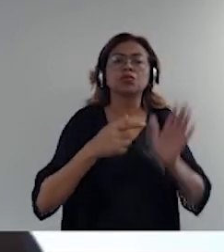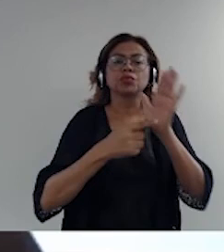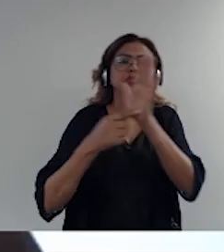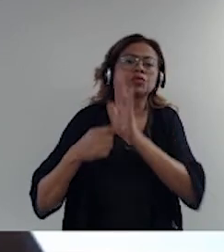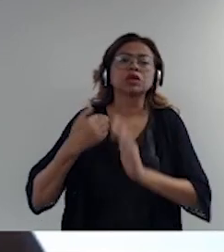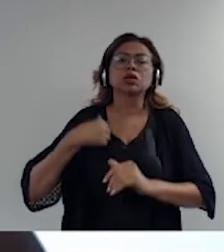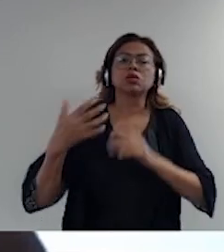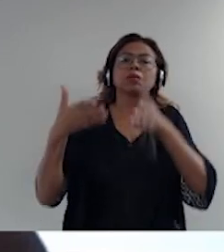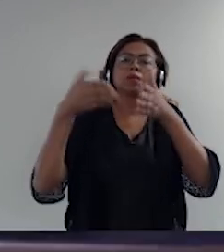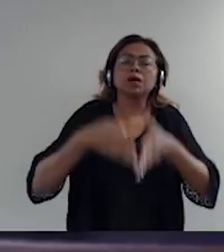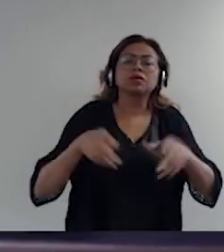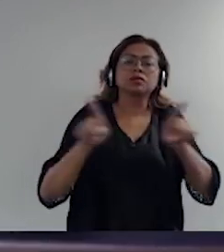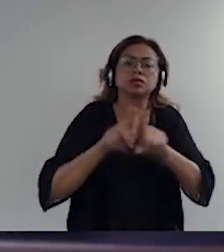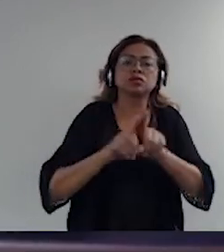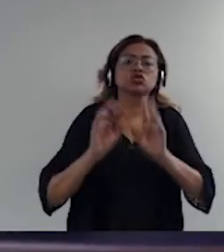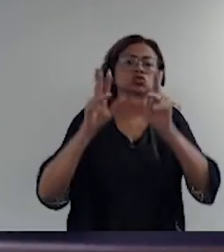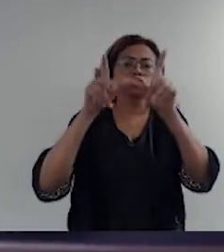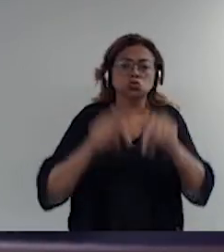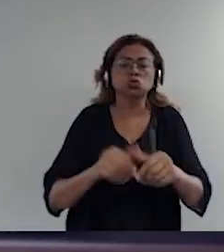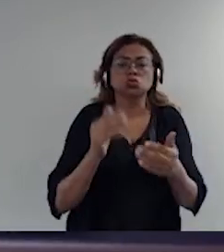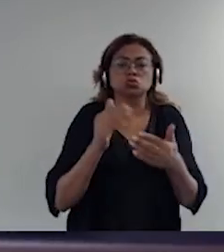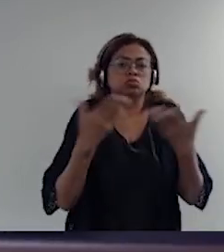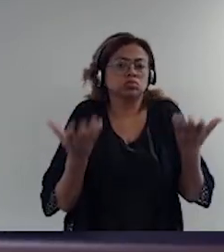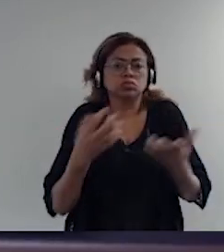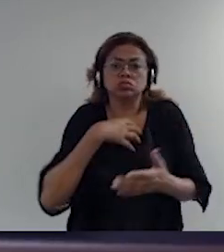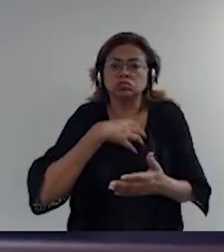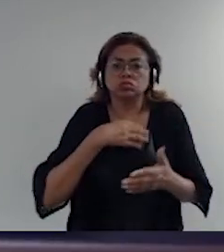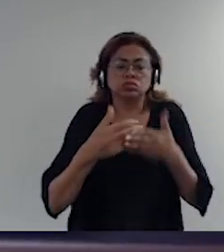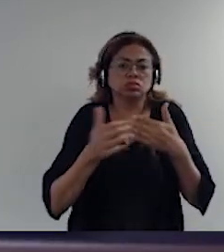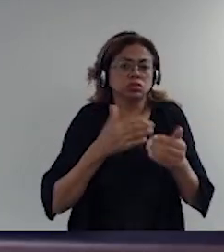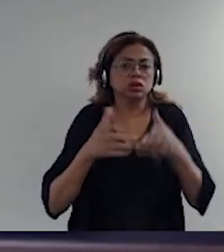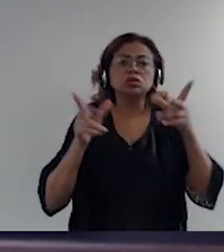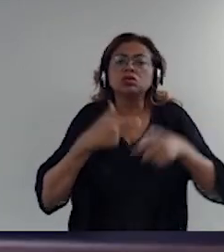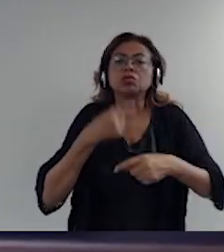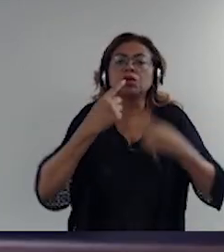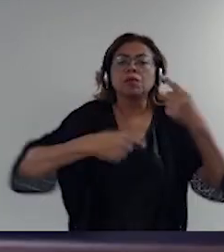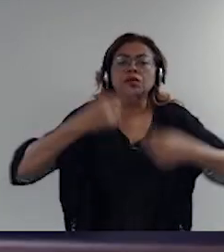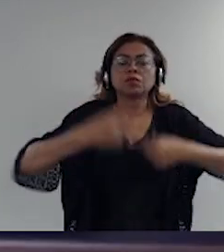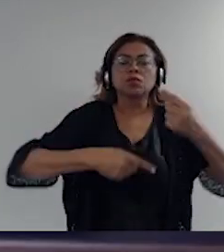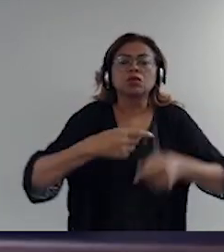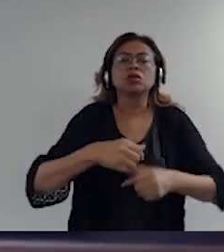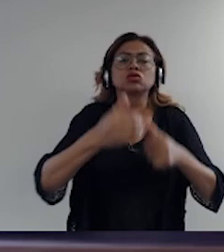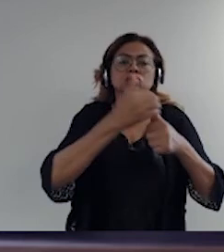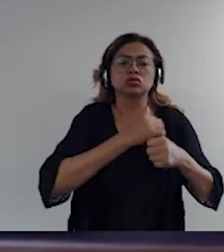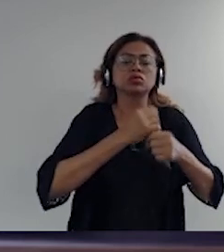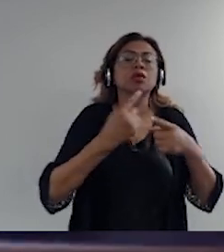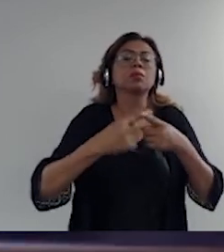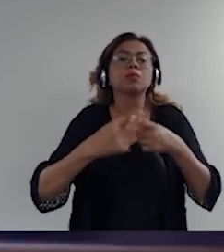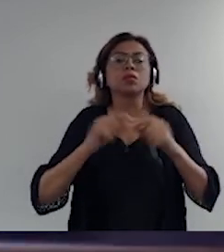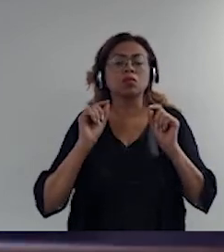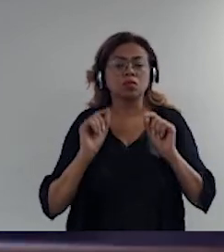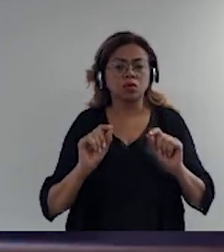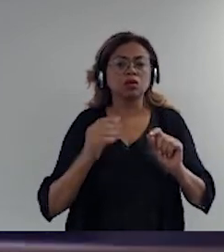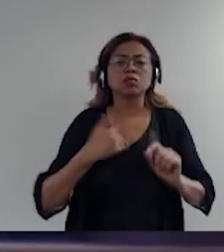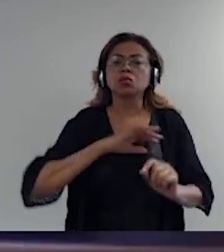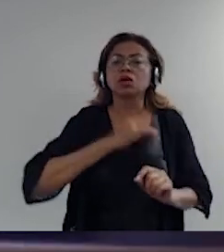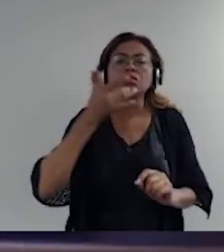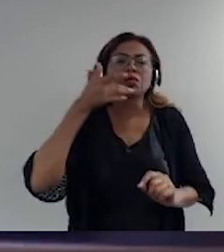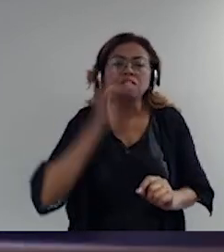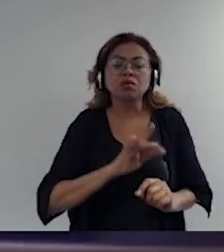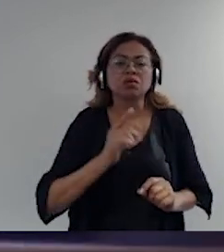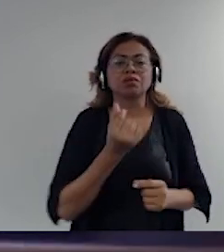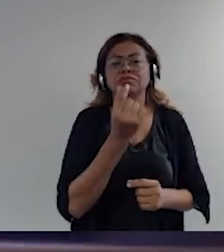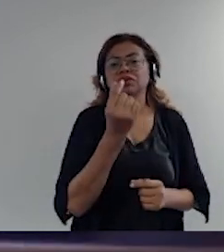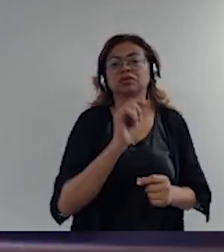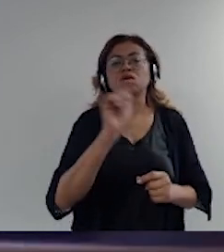ou que eu participei do processo de alguma maneira, decidiram manter a política de dividendos porque não queriam dar um